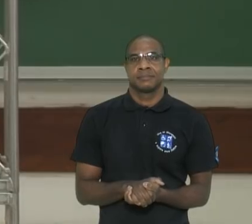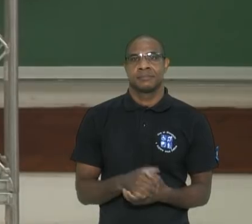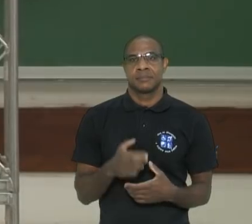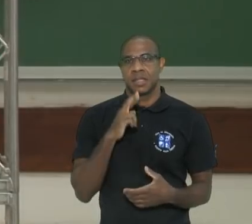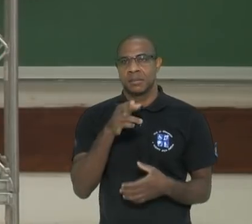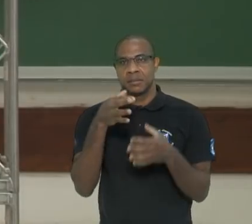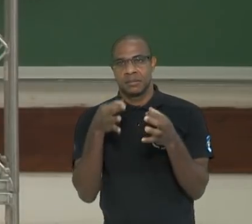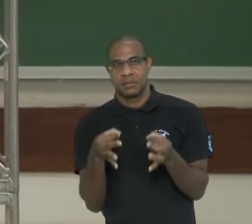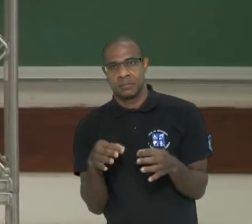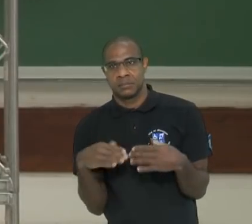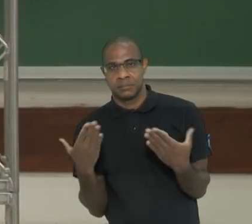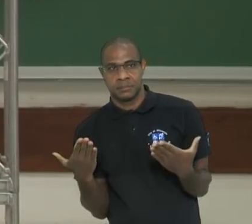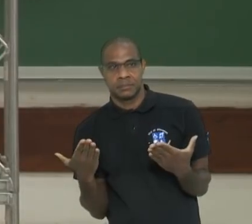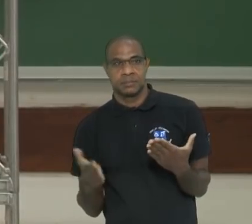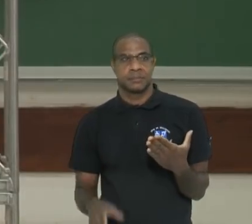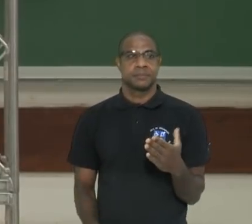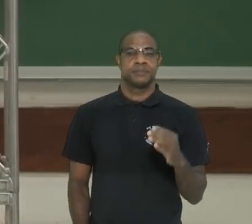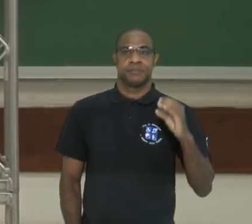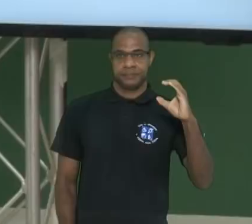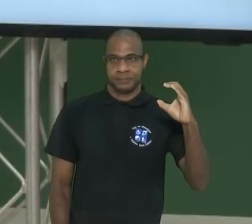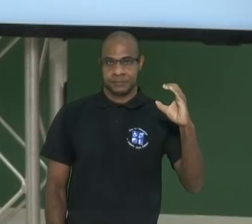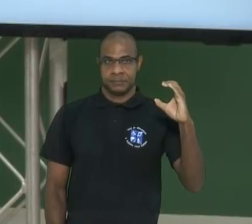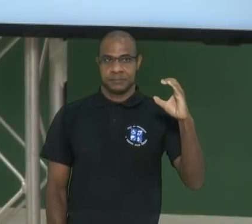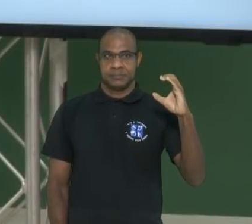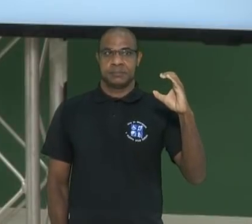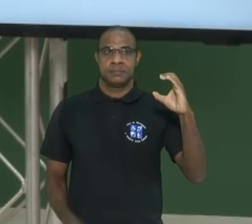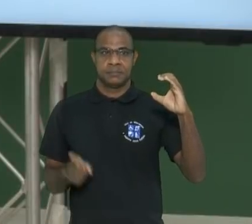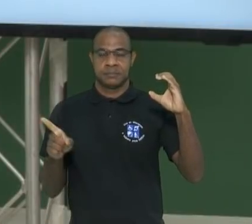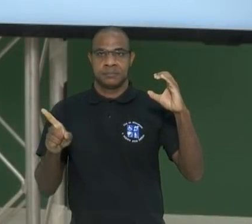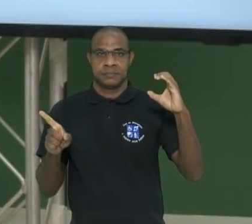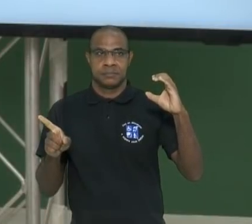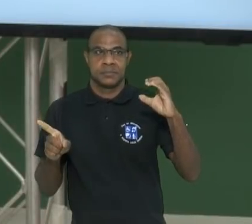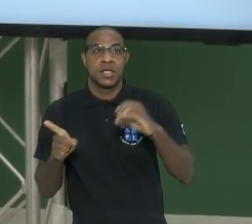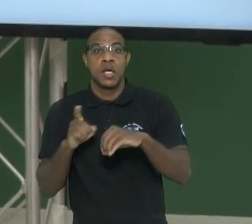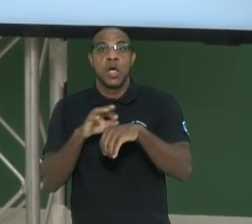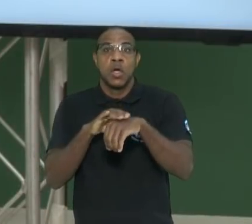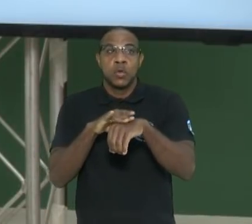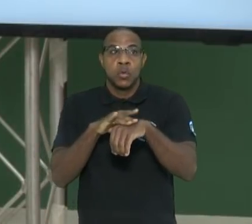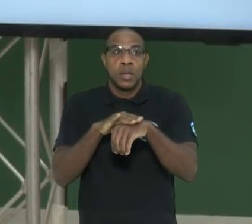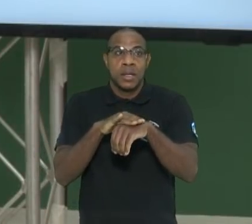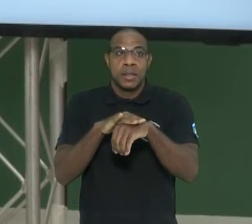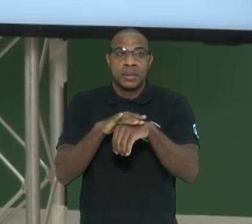Resposta correta, pessoal, letra C. Doenças transmitidas por